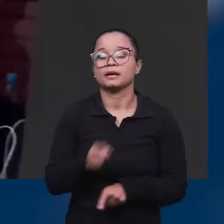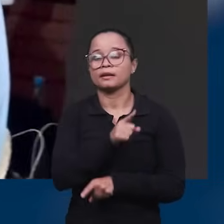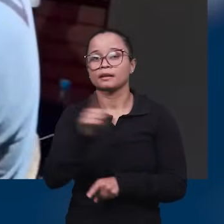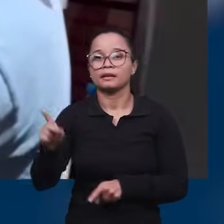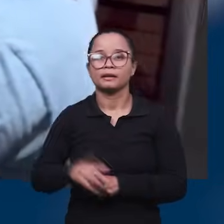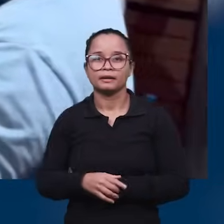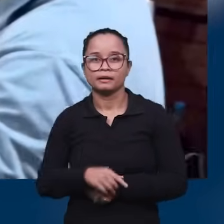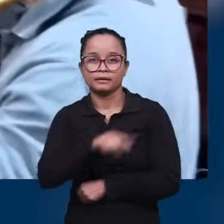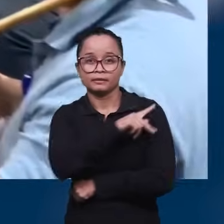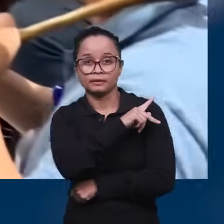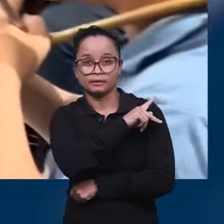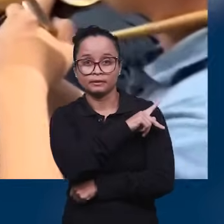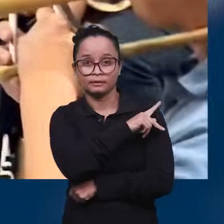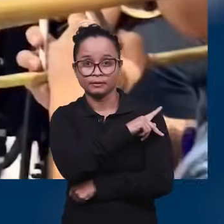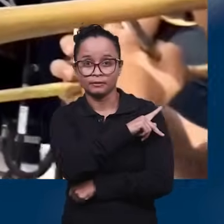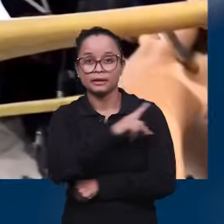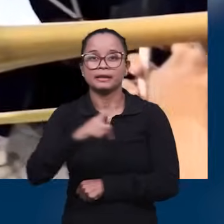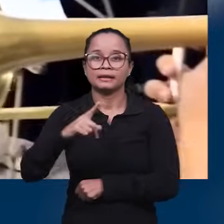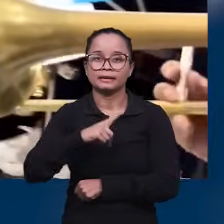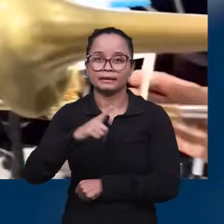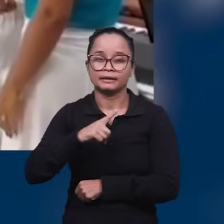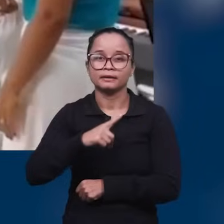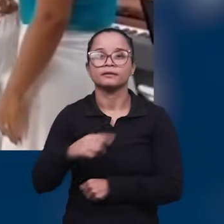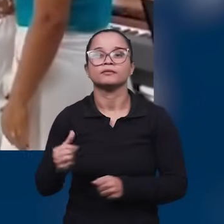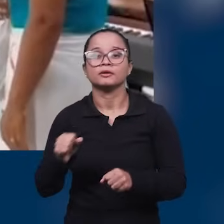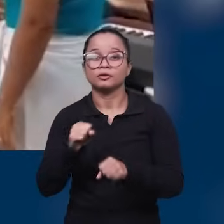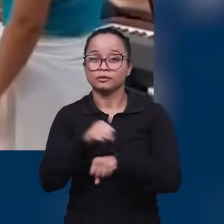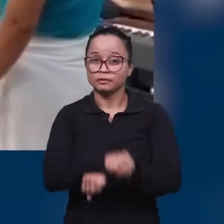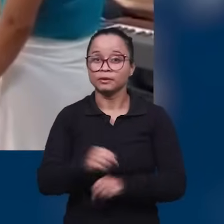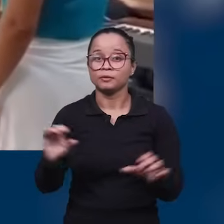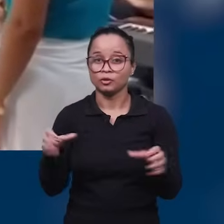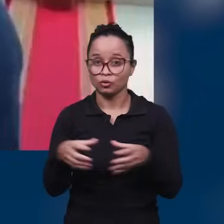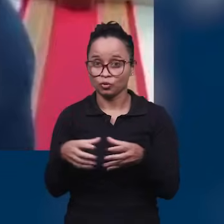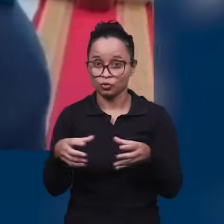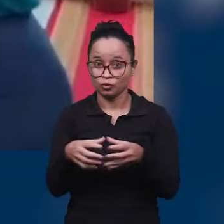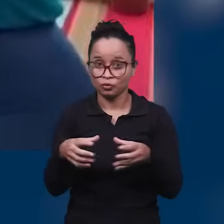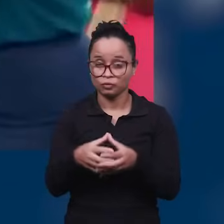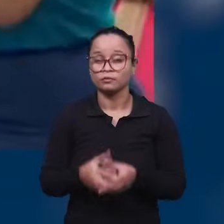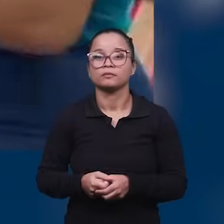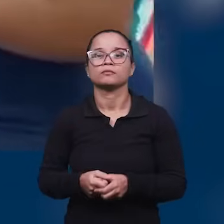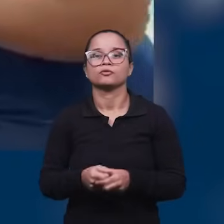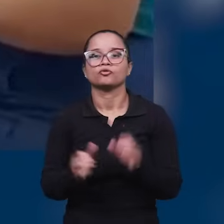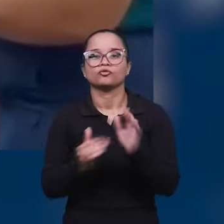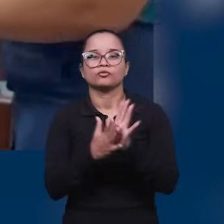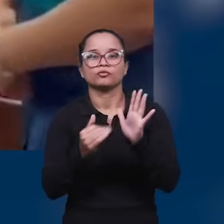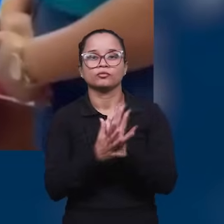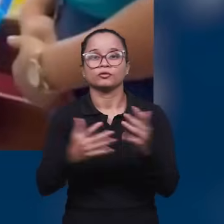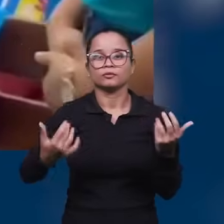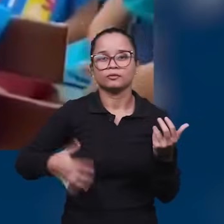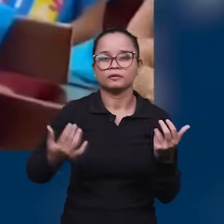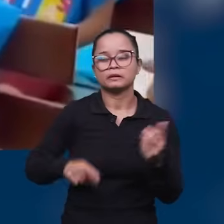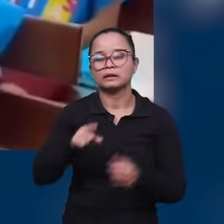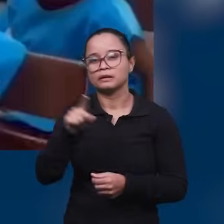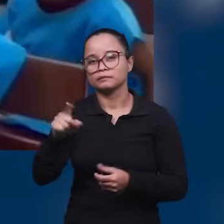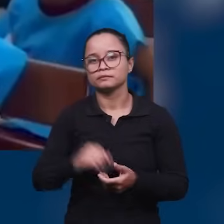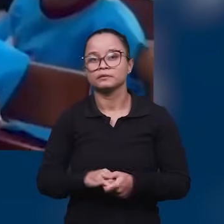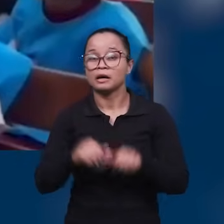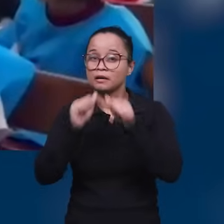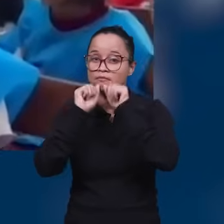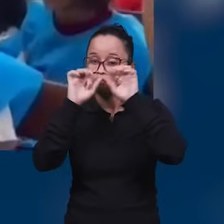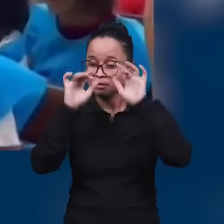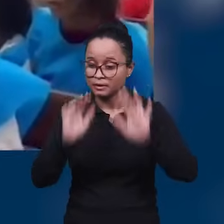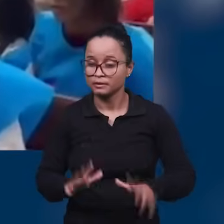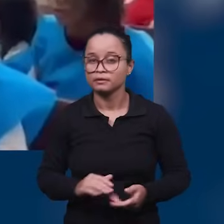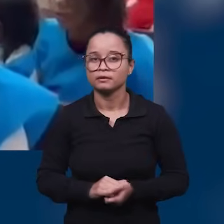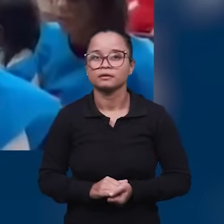aperfeiçoamento técnico proporcionado pelas aulas. Em Recife, houve a evangelização das classes na ICM Engenho